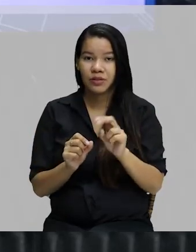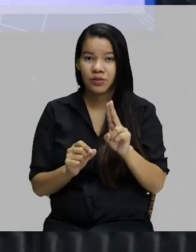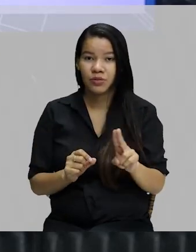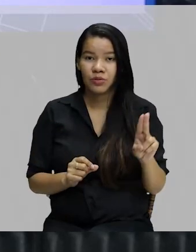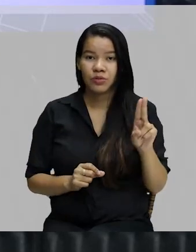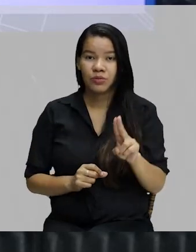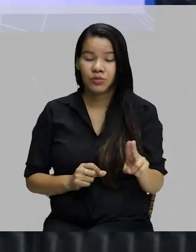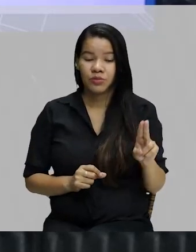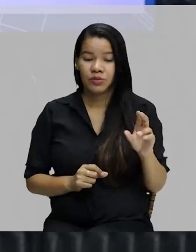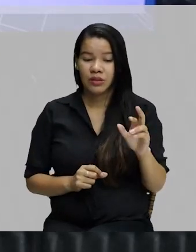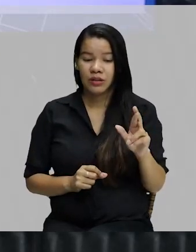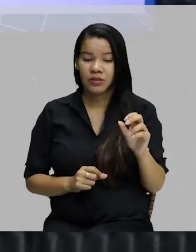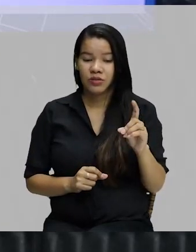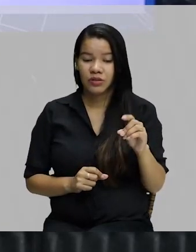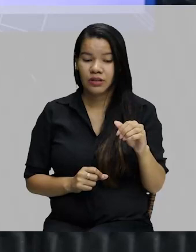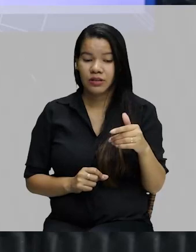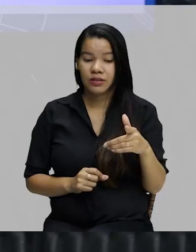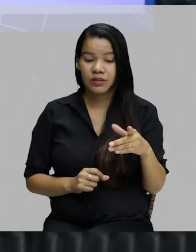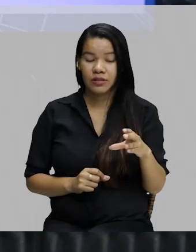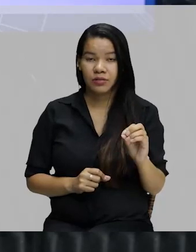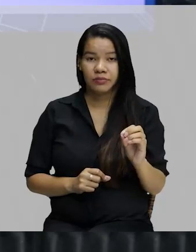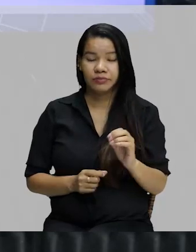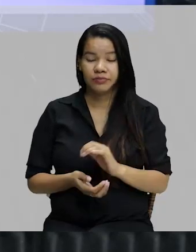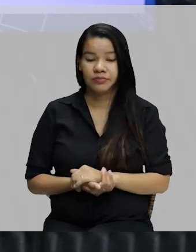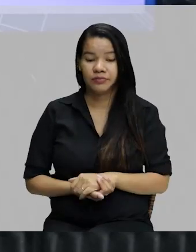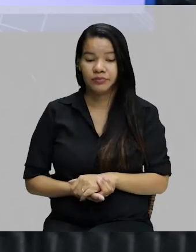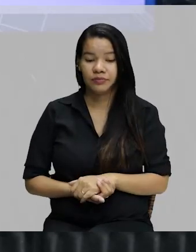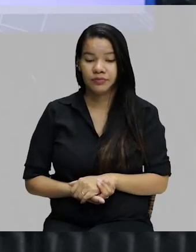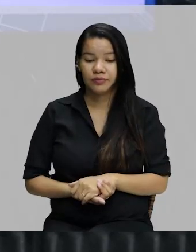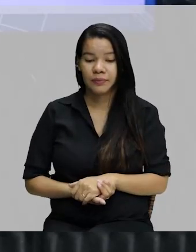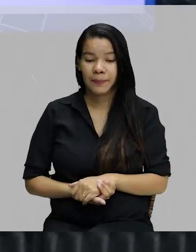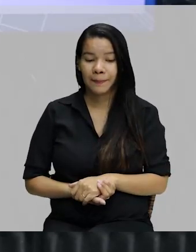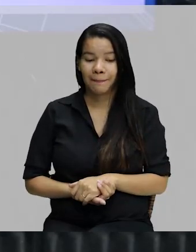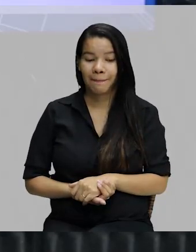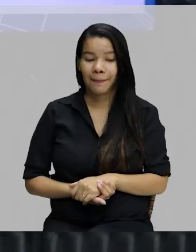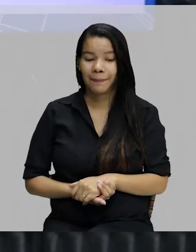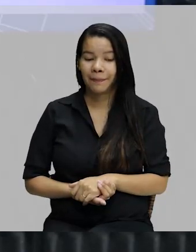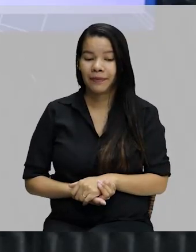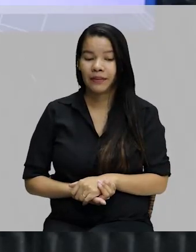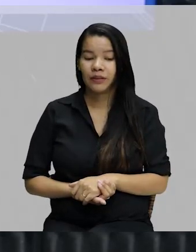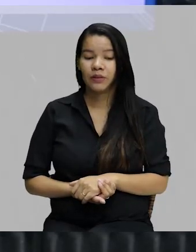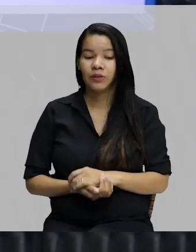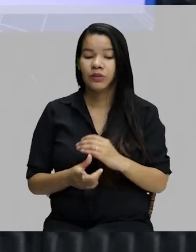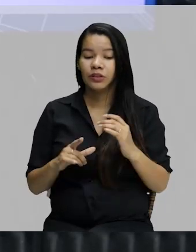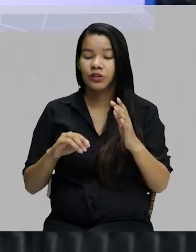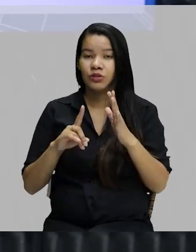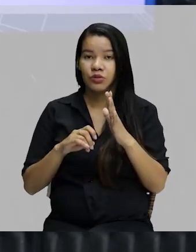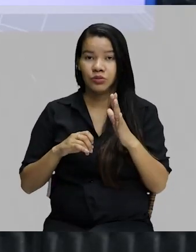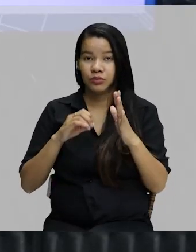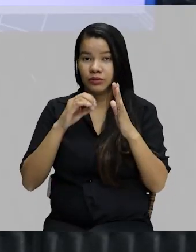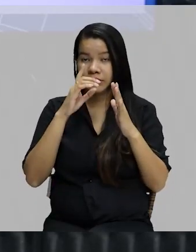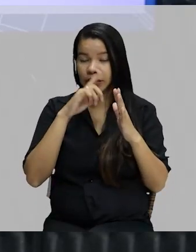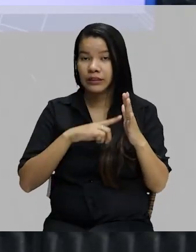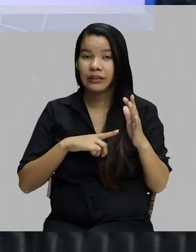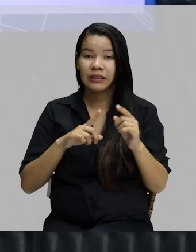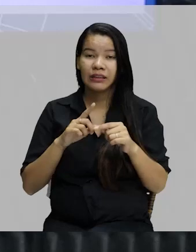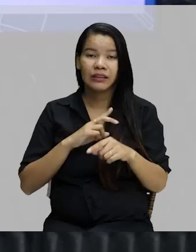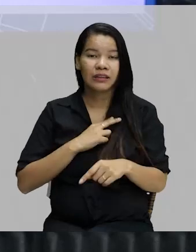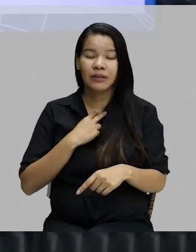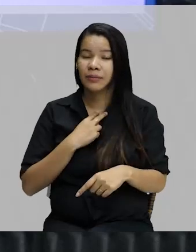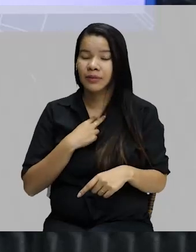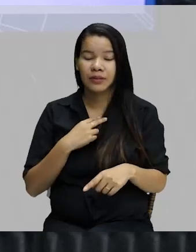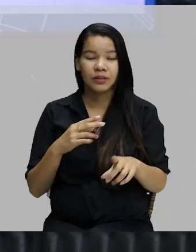poluição radioativa também. O lixo nuclear ou radioativo não é tratado como lixo comum,